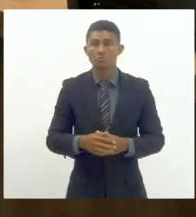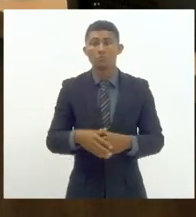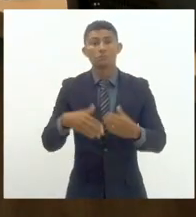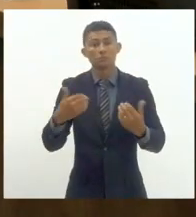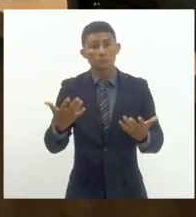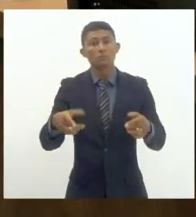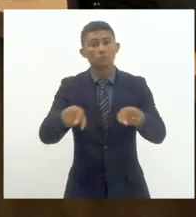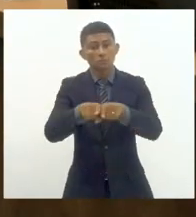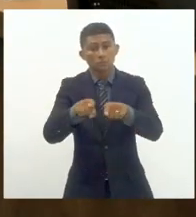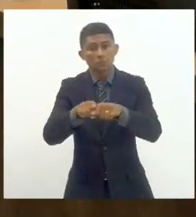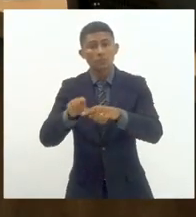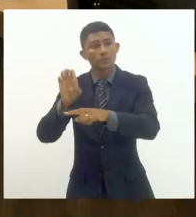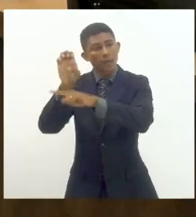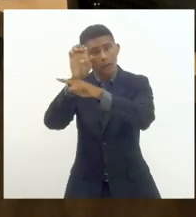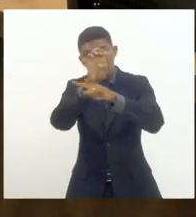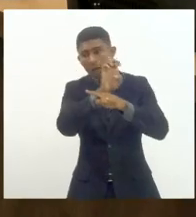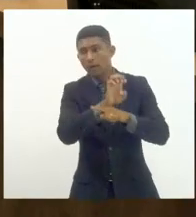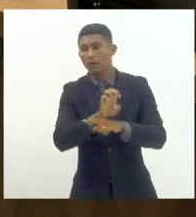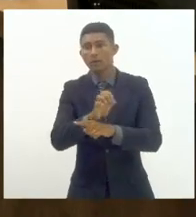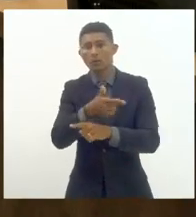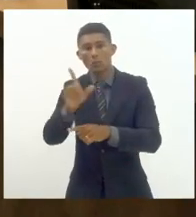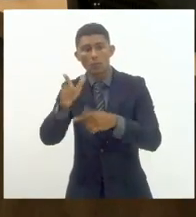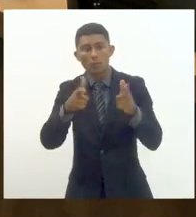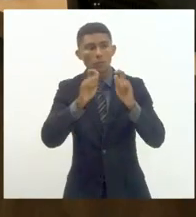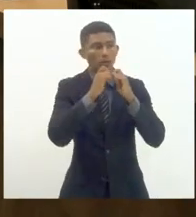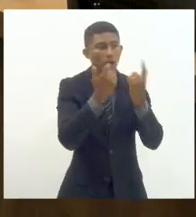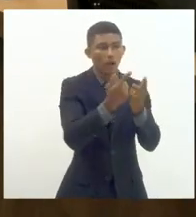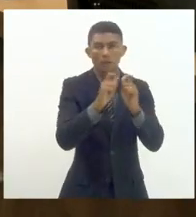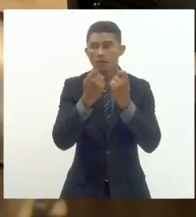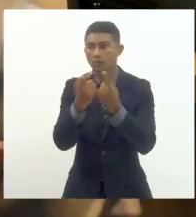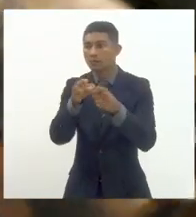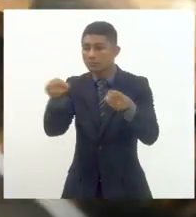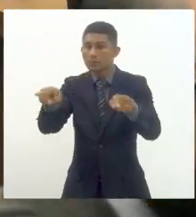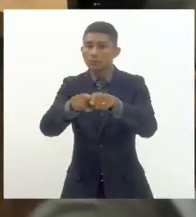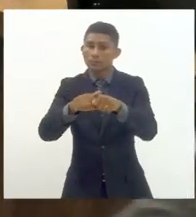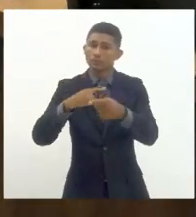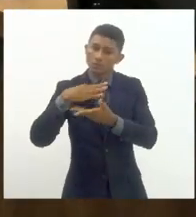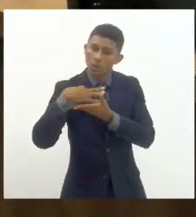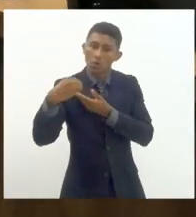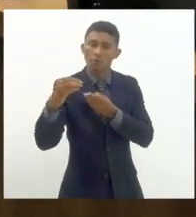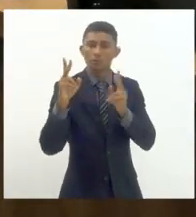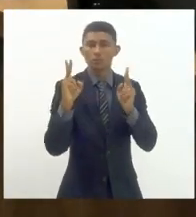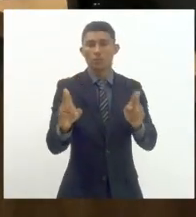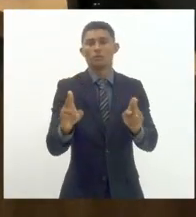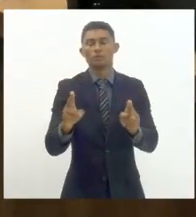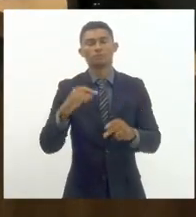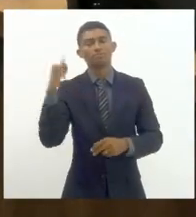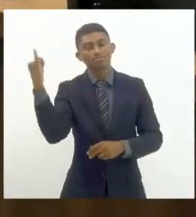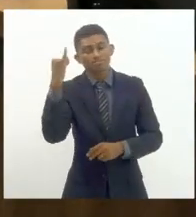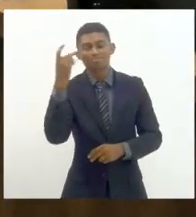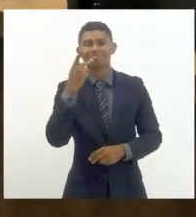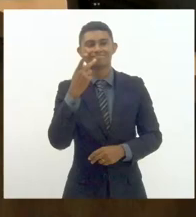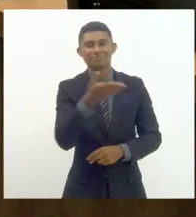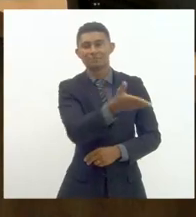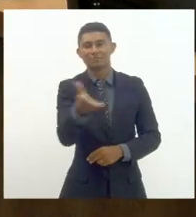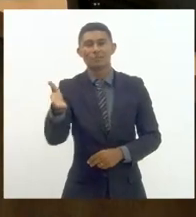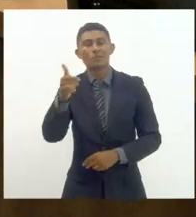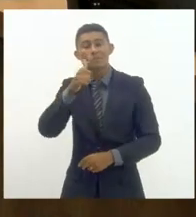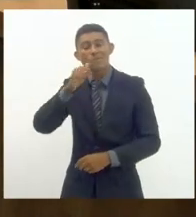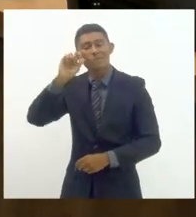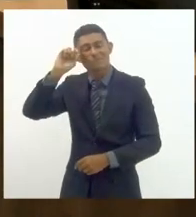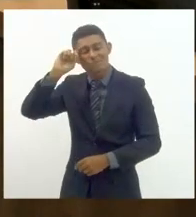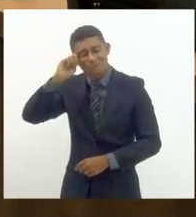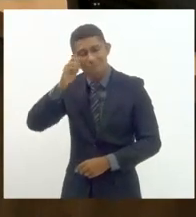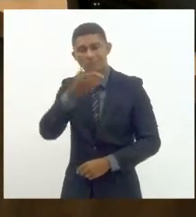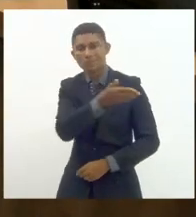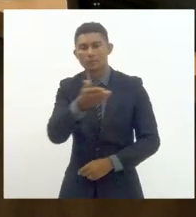manifestações semelhantes em outras casas parlamentares. É muito importante reafirmar a cidadania, a dignidade das mulheres e,